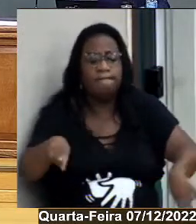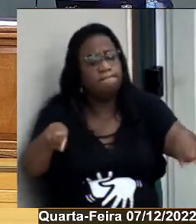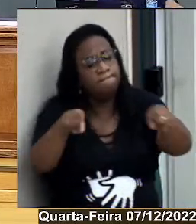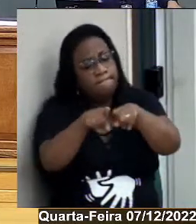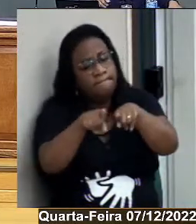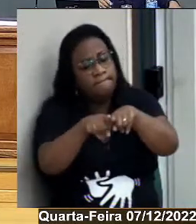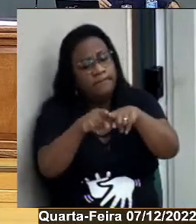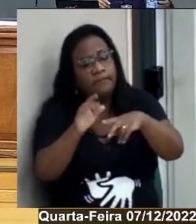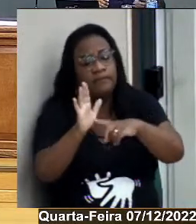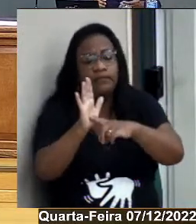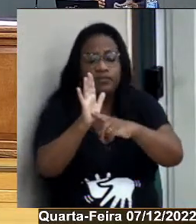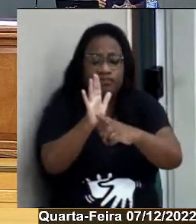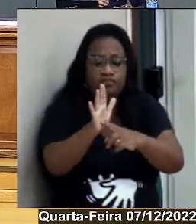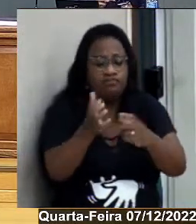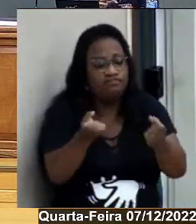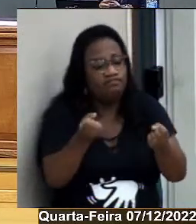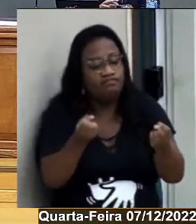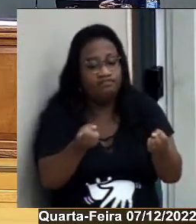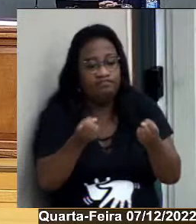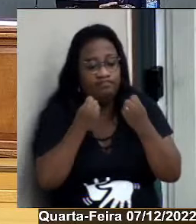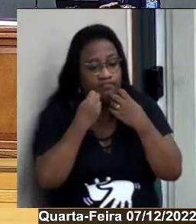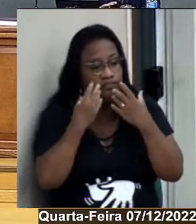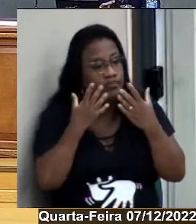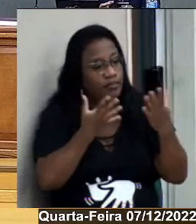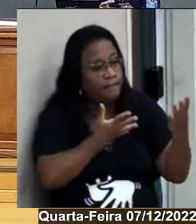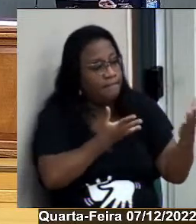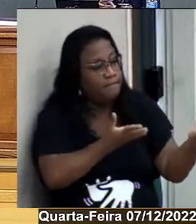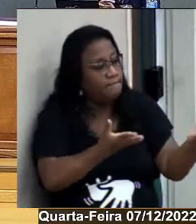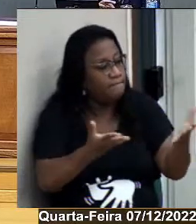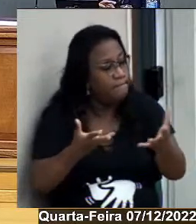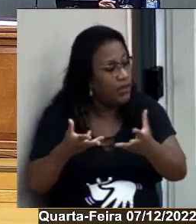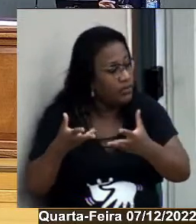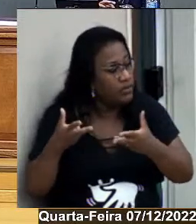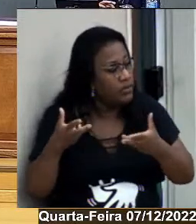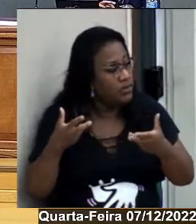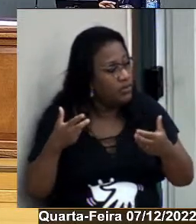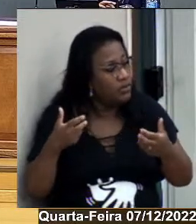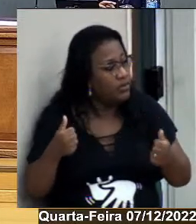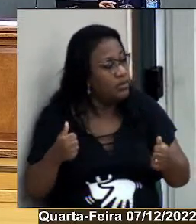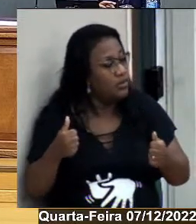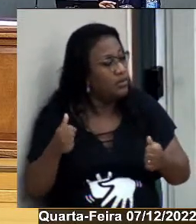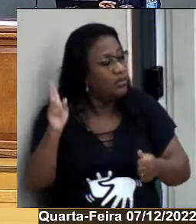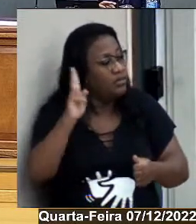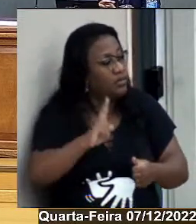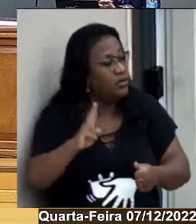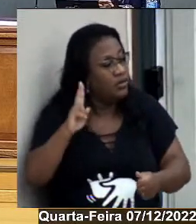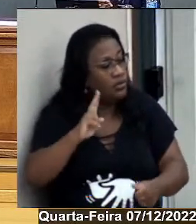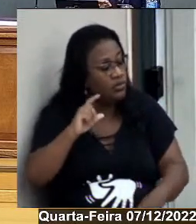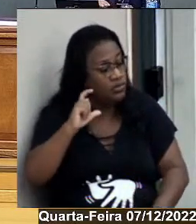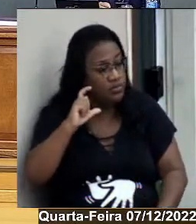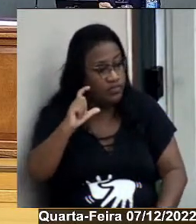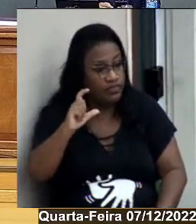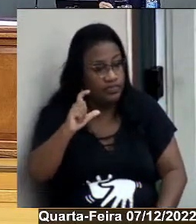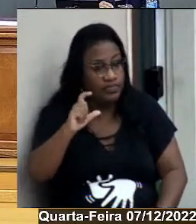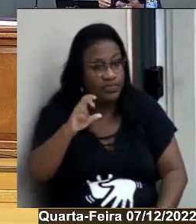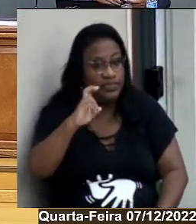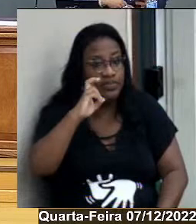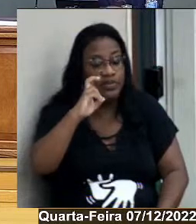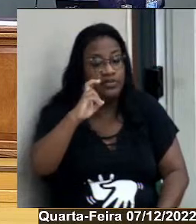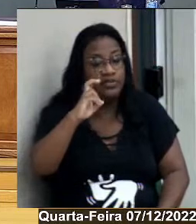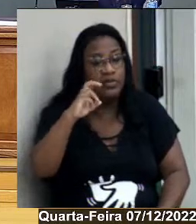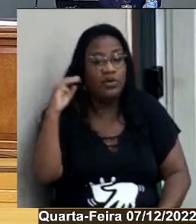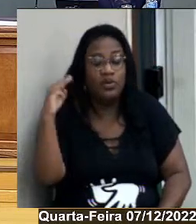escutar a sociedade civil, que é e sempre será bem-vindo. Então, por favor, seja bem-vindo para fazer uso da palavra. O senhor